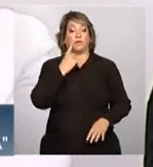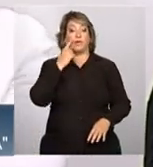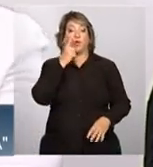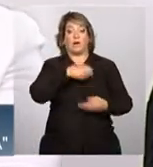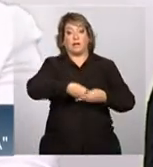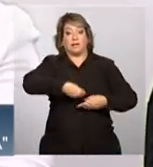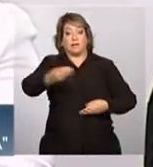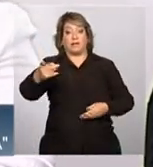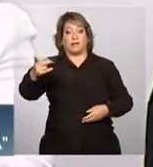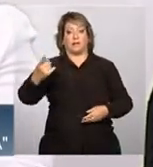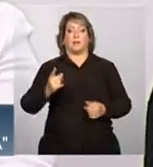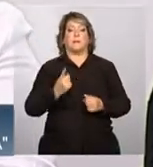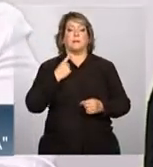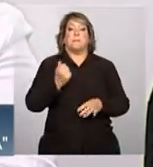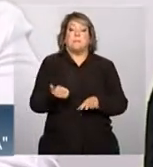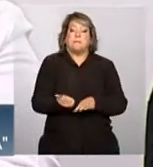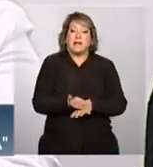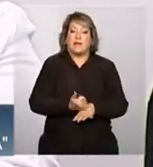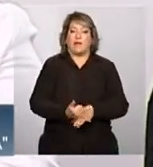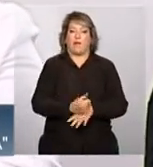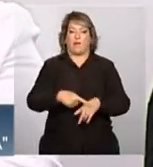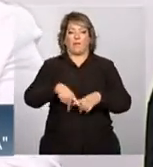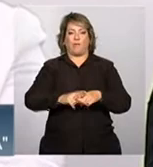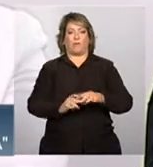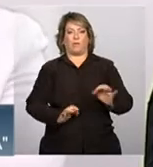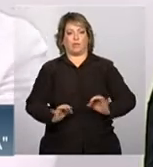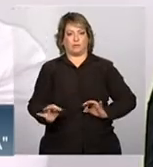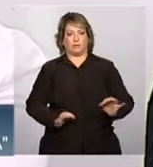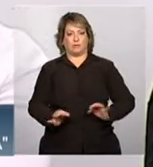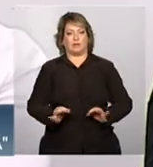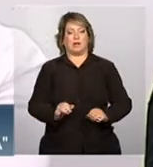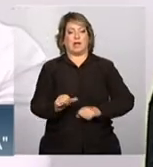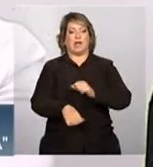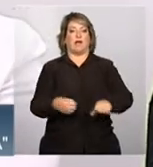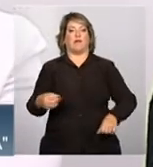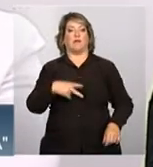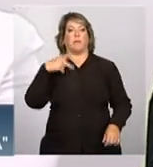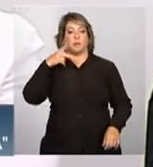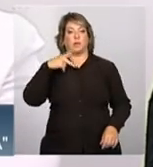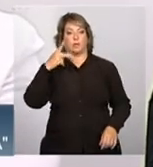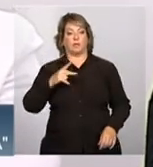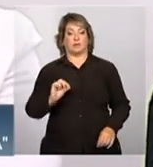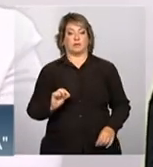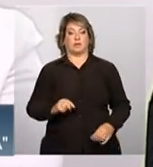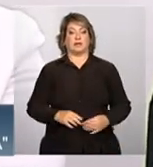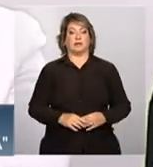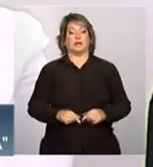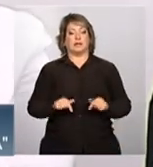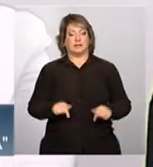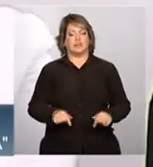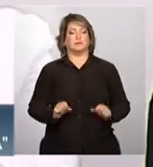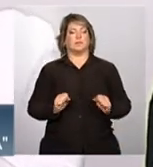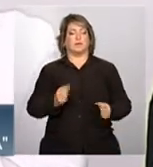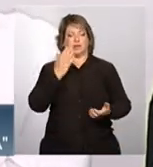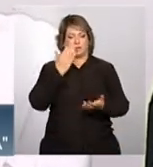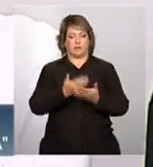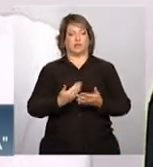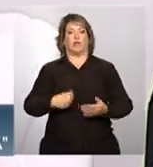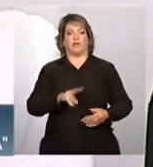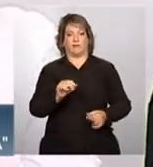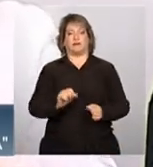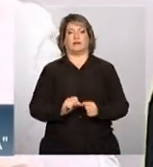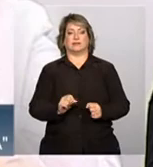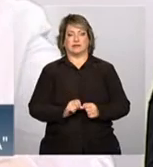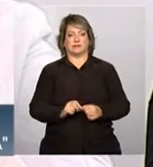enviada para aprimorar, né, a reforma política. Isso, não tenha dúvida que nós o